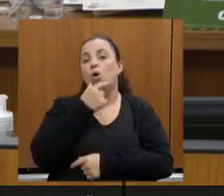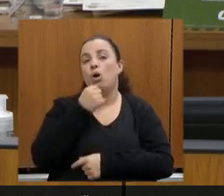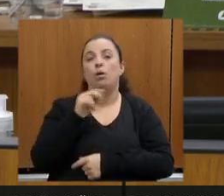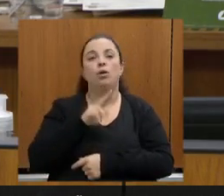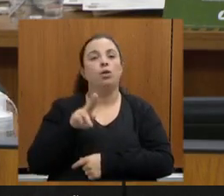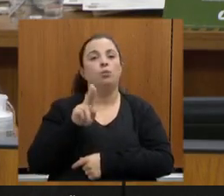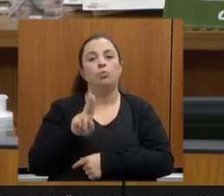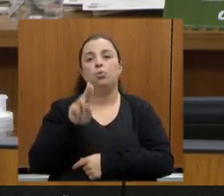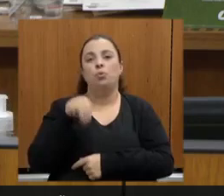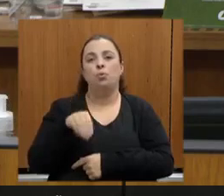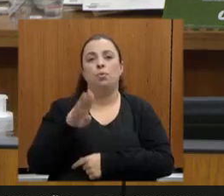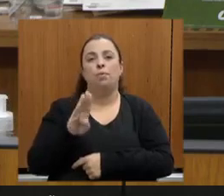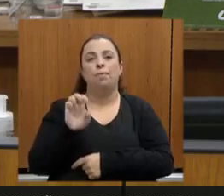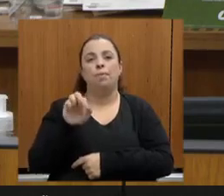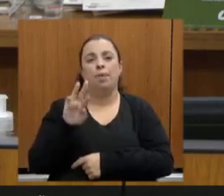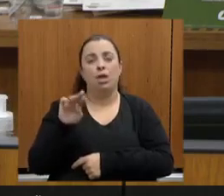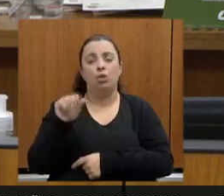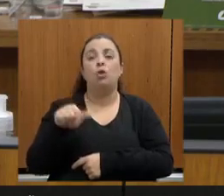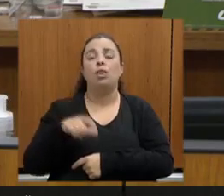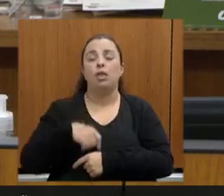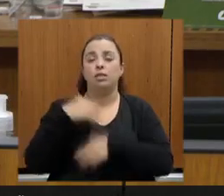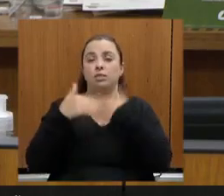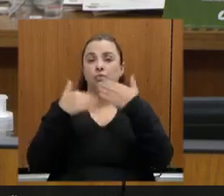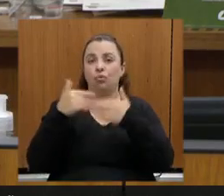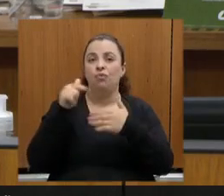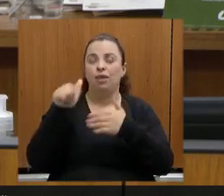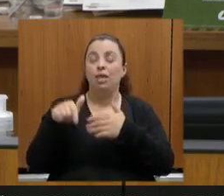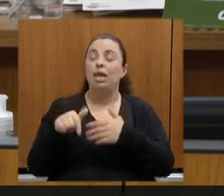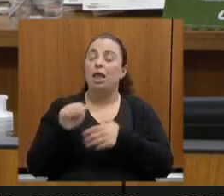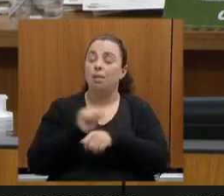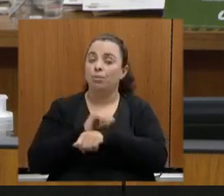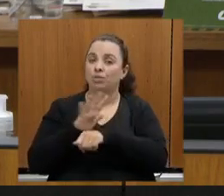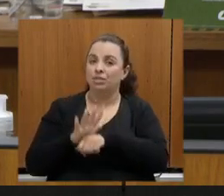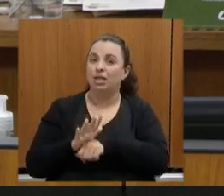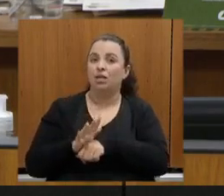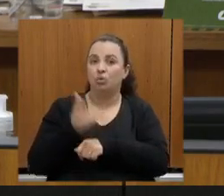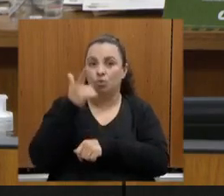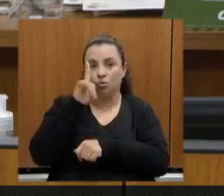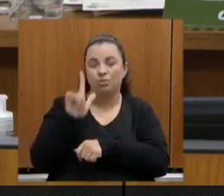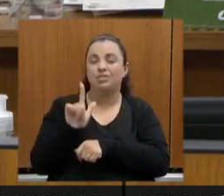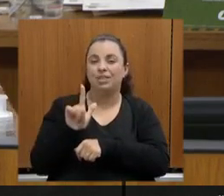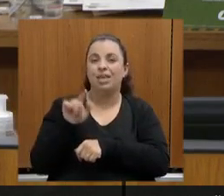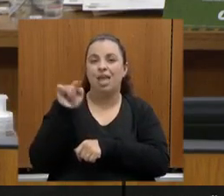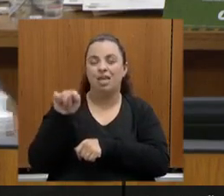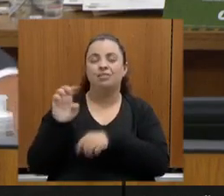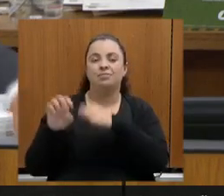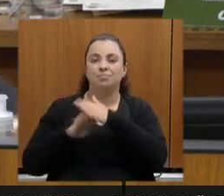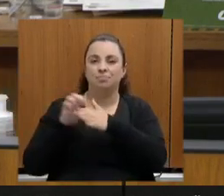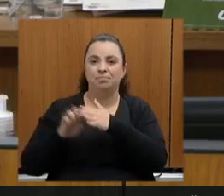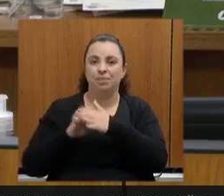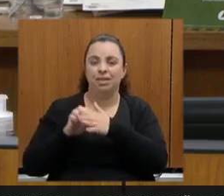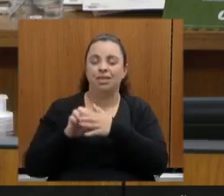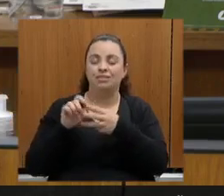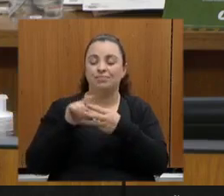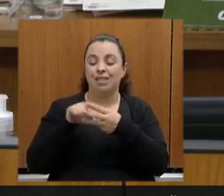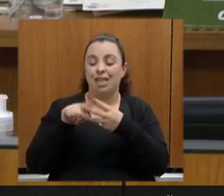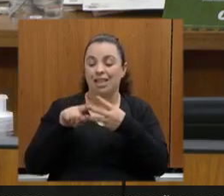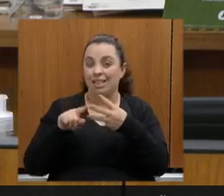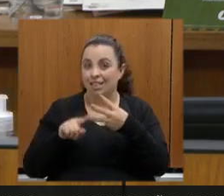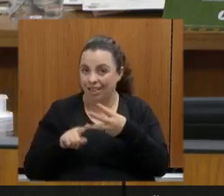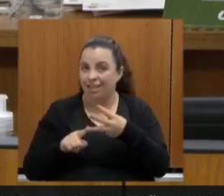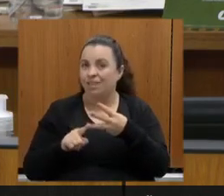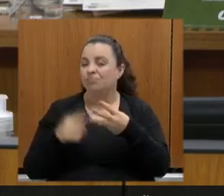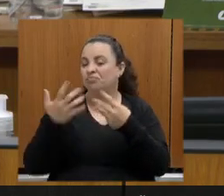cidade e Montes Claros hoje ganha essa terceira linha liso Azul gol e a latam